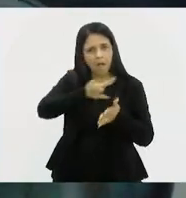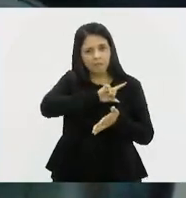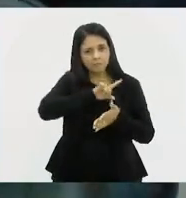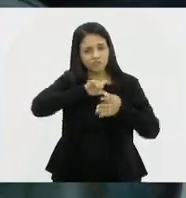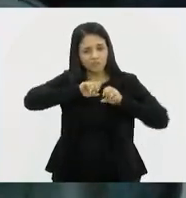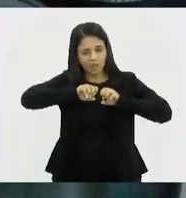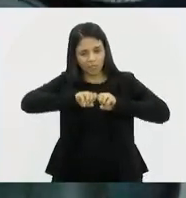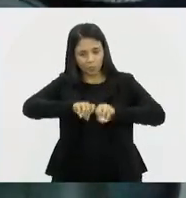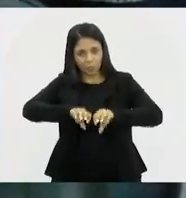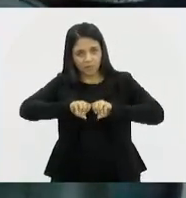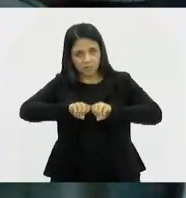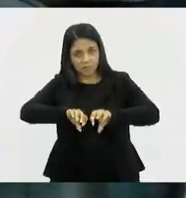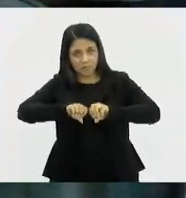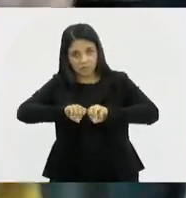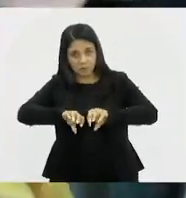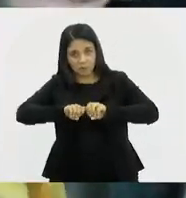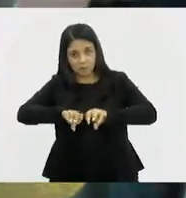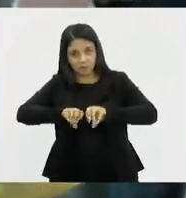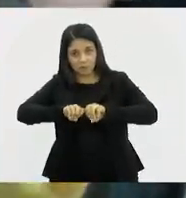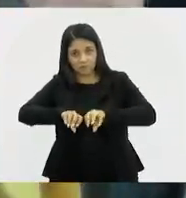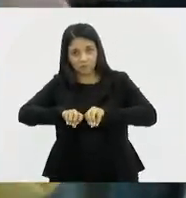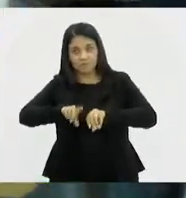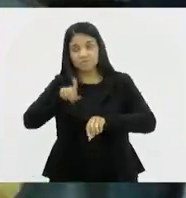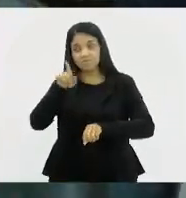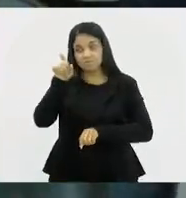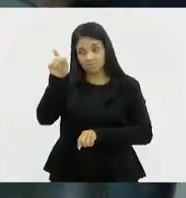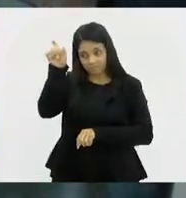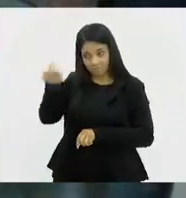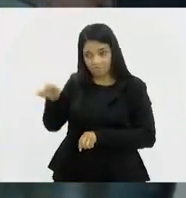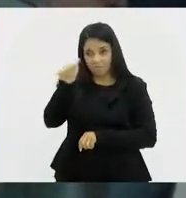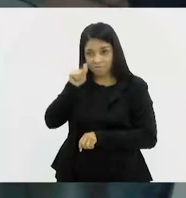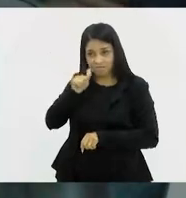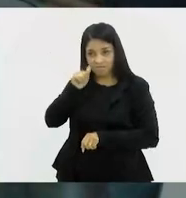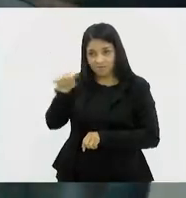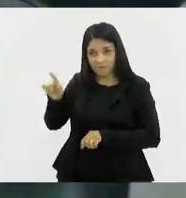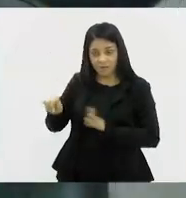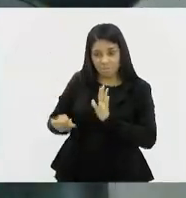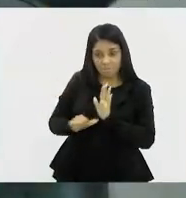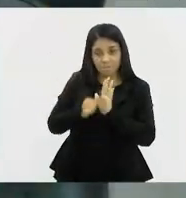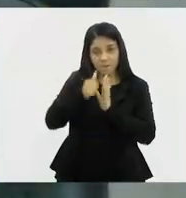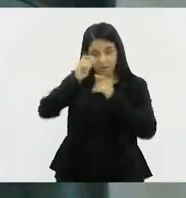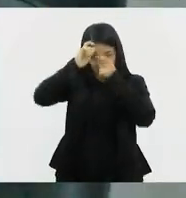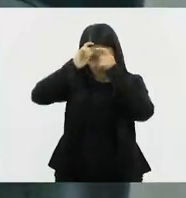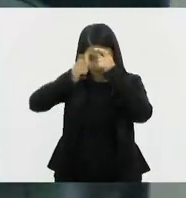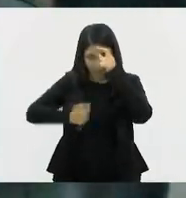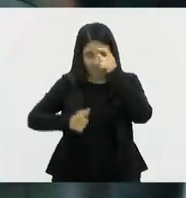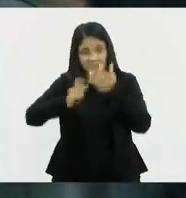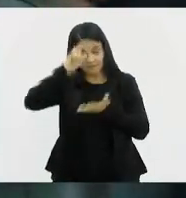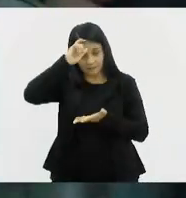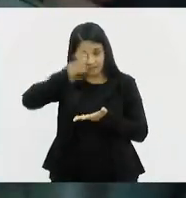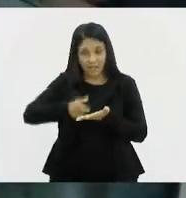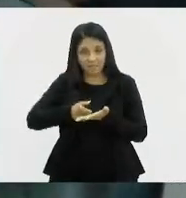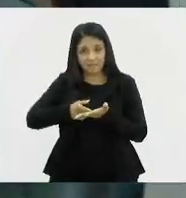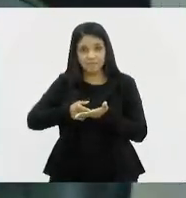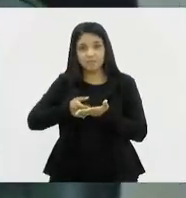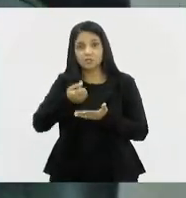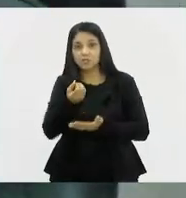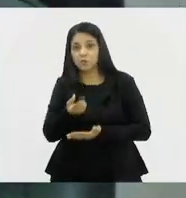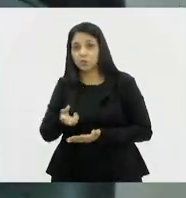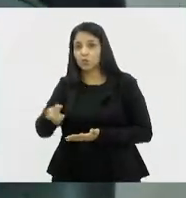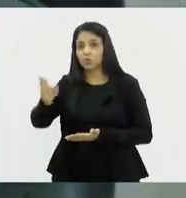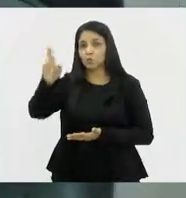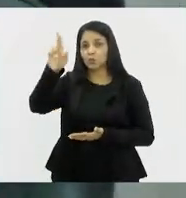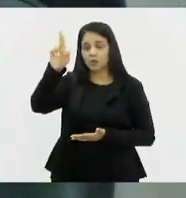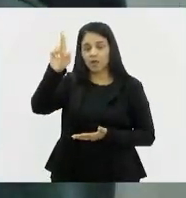educação, e ela falou, eu sou autora da primeira tese de doutorado do Brasil sobre as universidades abertas